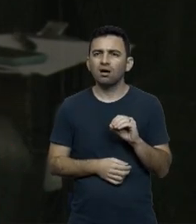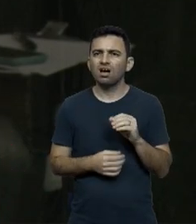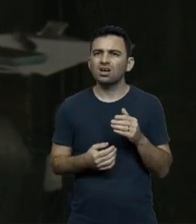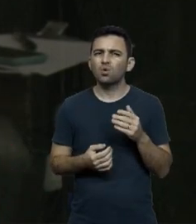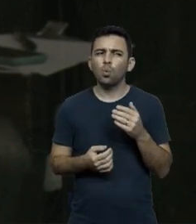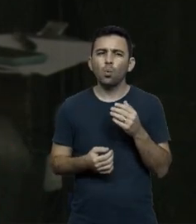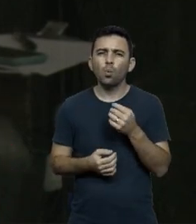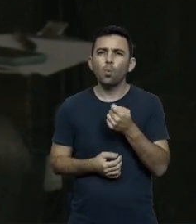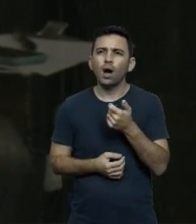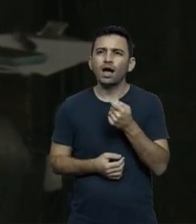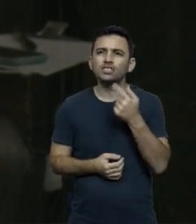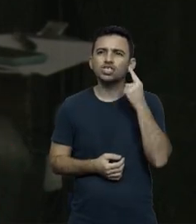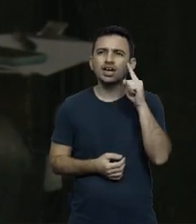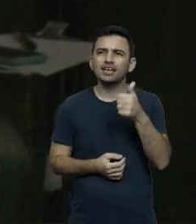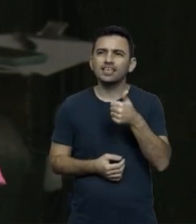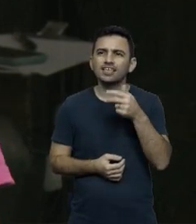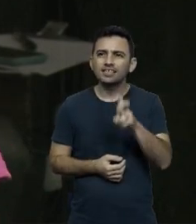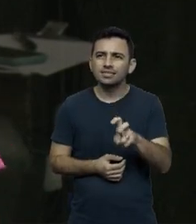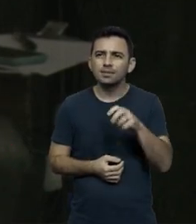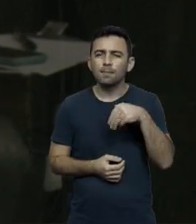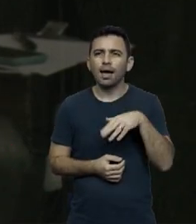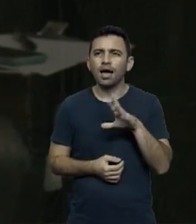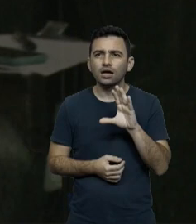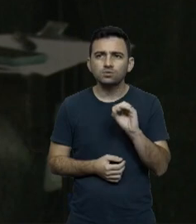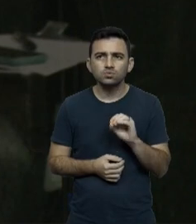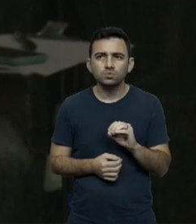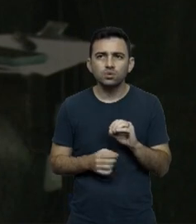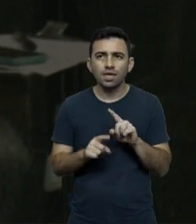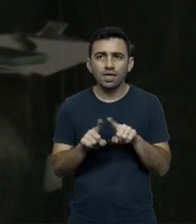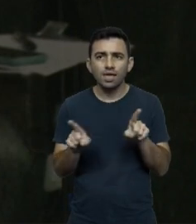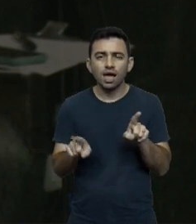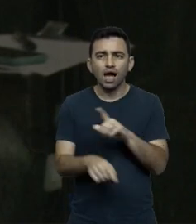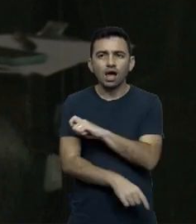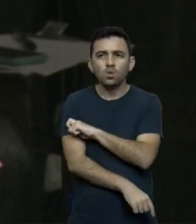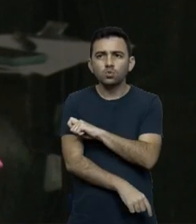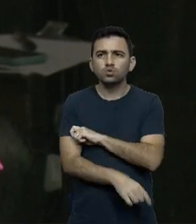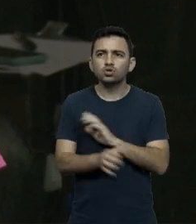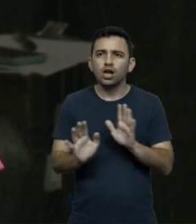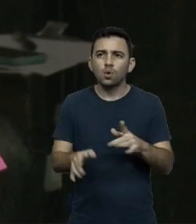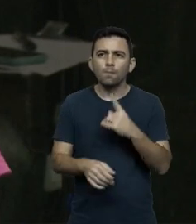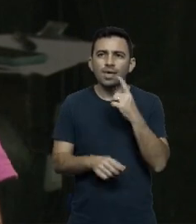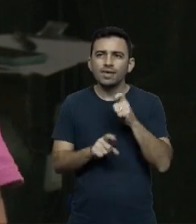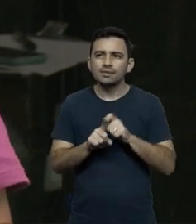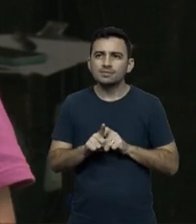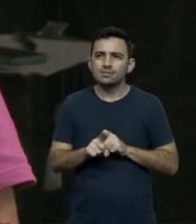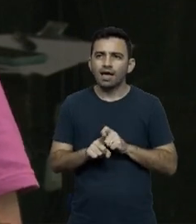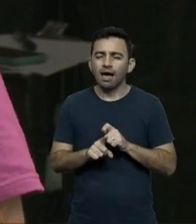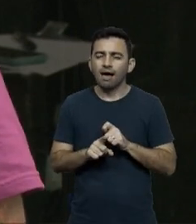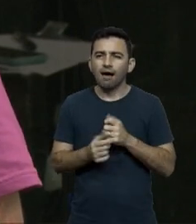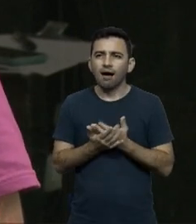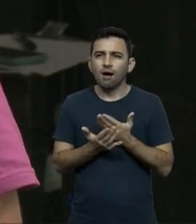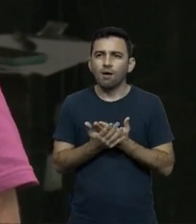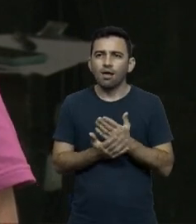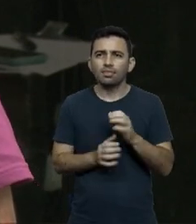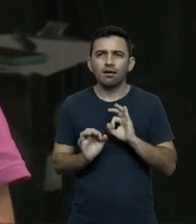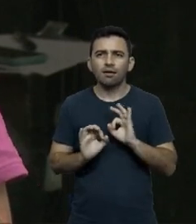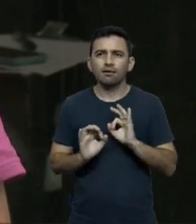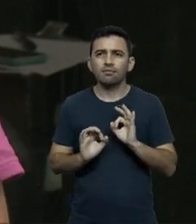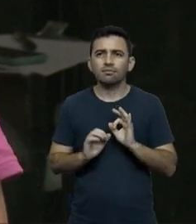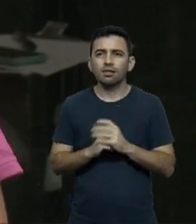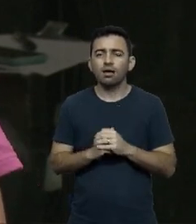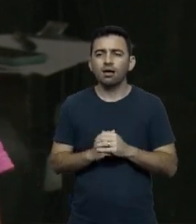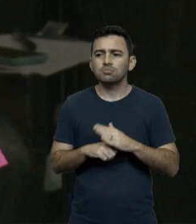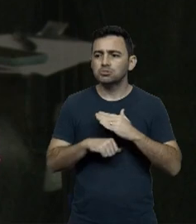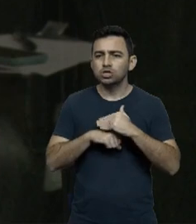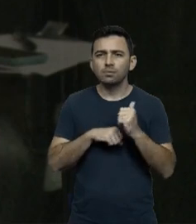quase no dia quinze de Março e a minha conta vamos já estava um mês sem aula tudo bem Eu já entrei em sala e a minha contratação não ia